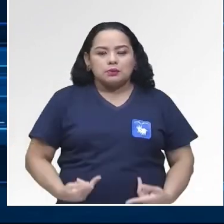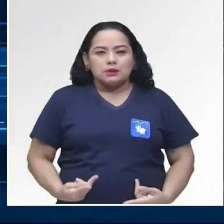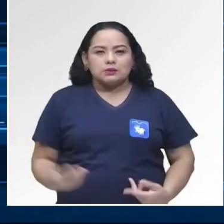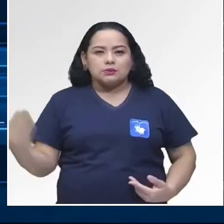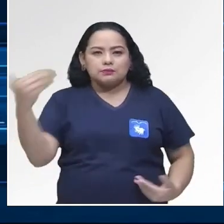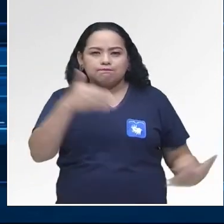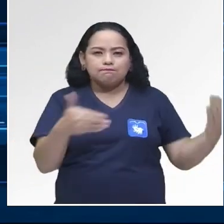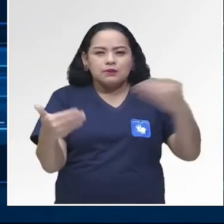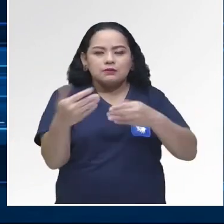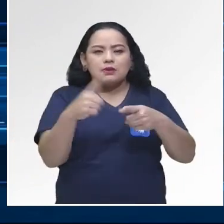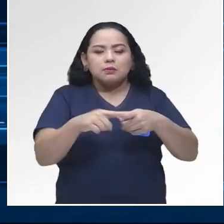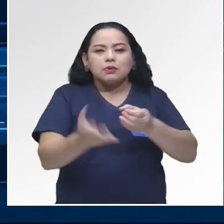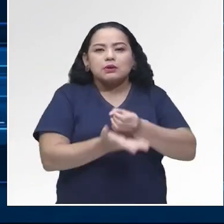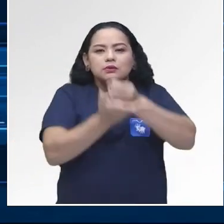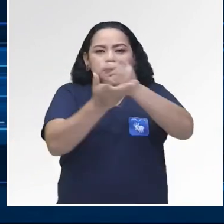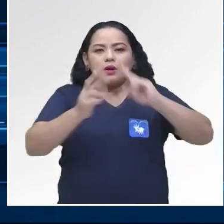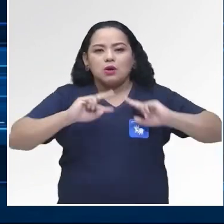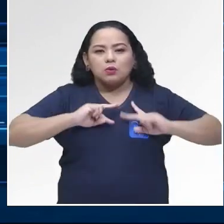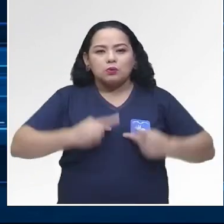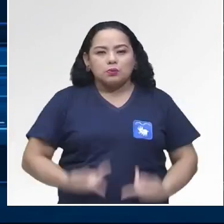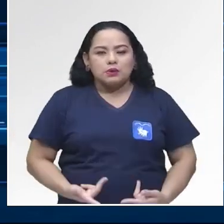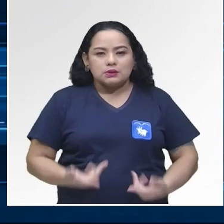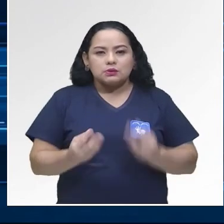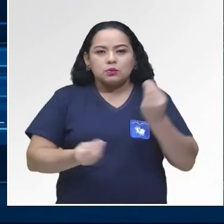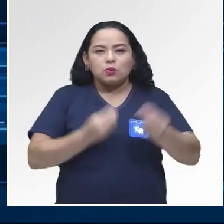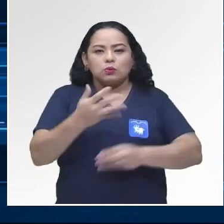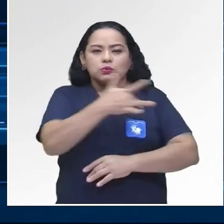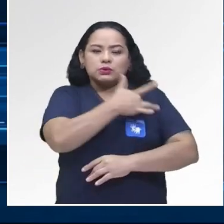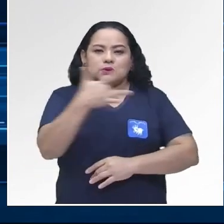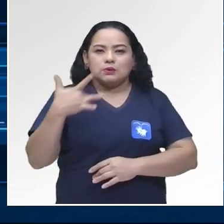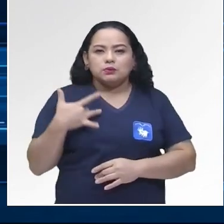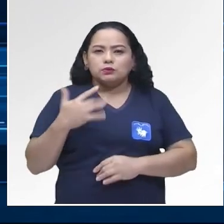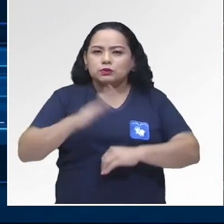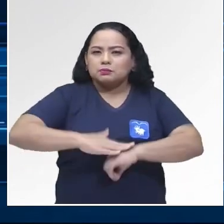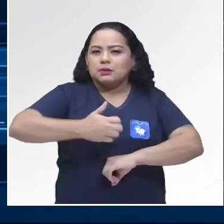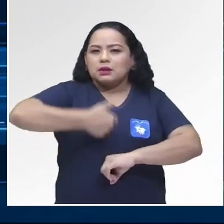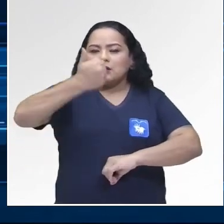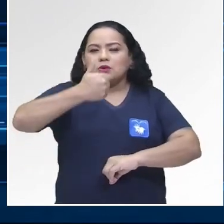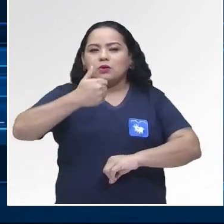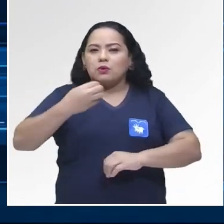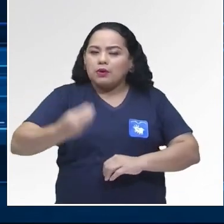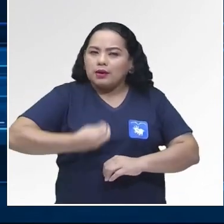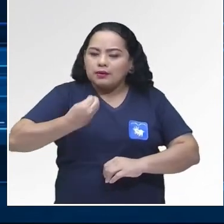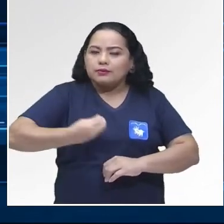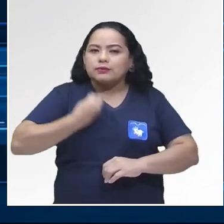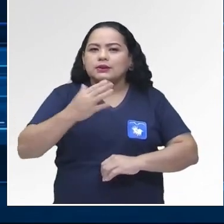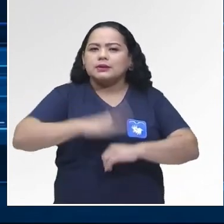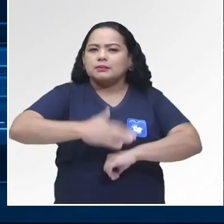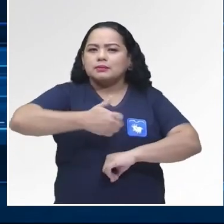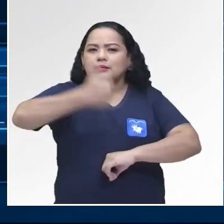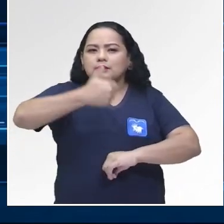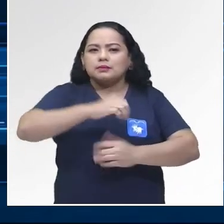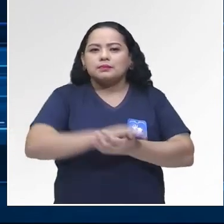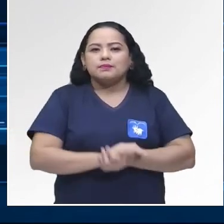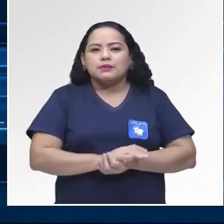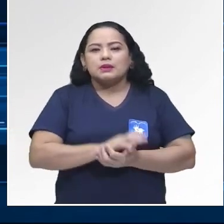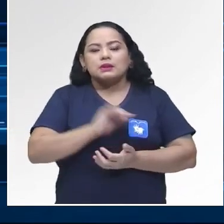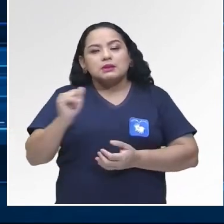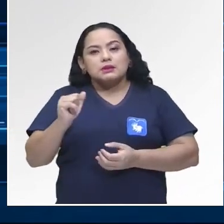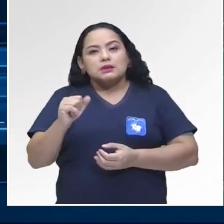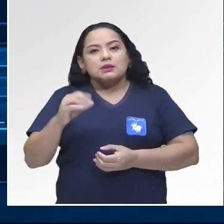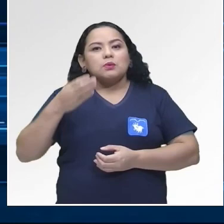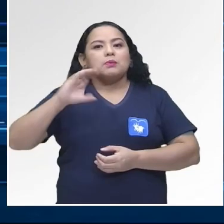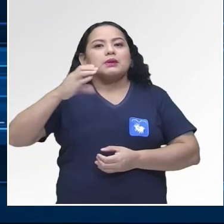para ajudar o ser humano a ser mais saudável, a ter mais vida. Se vier uma